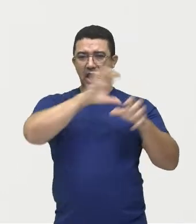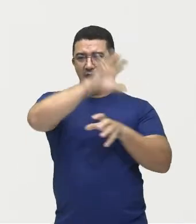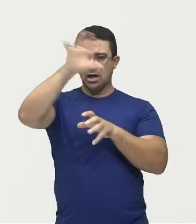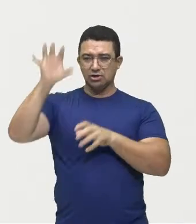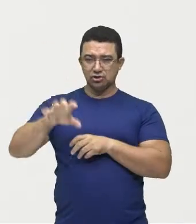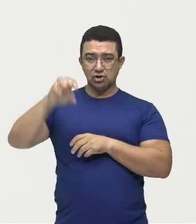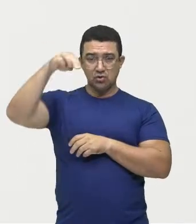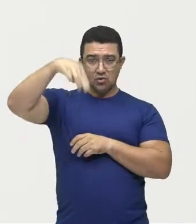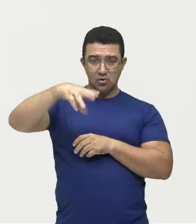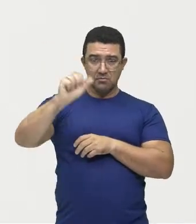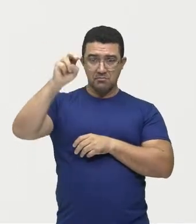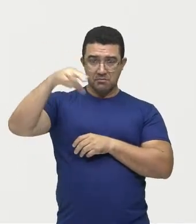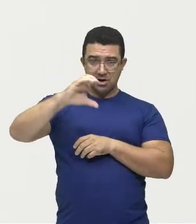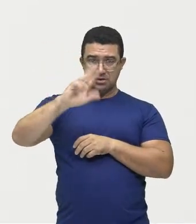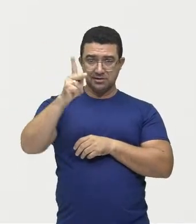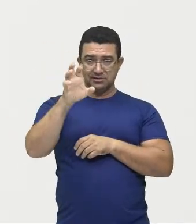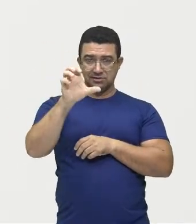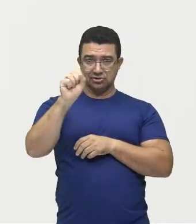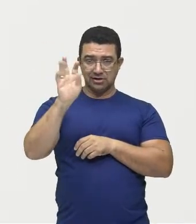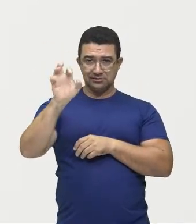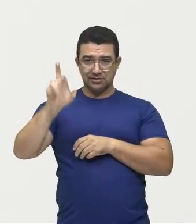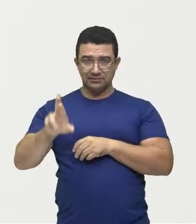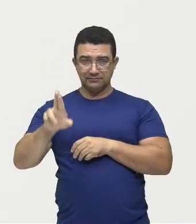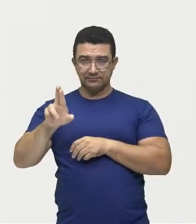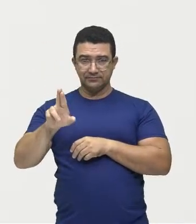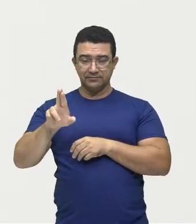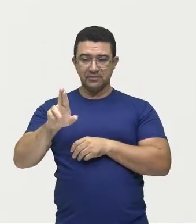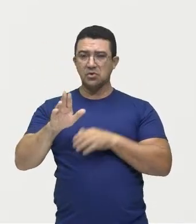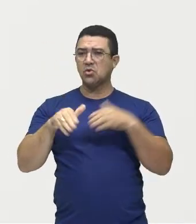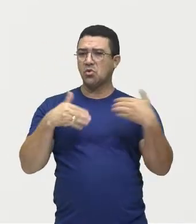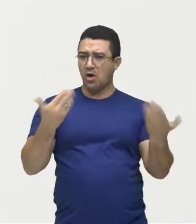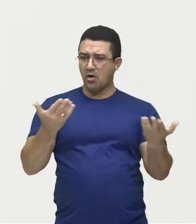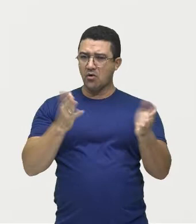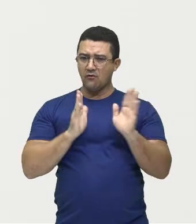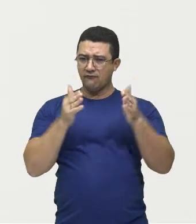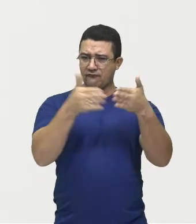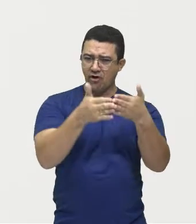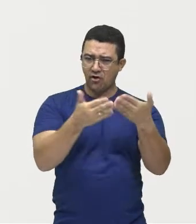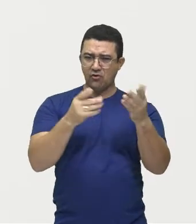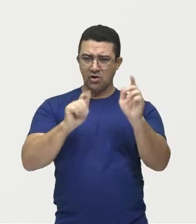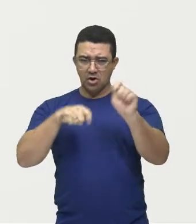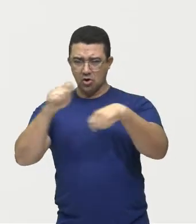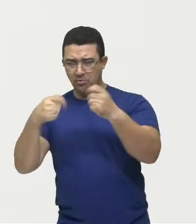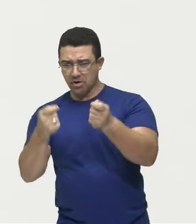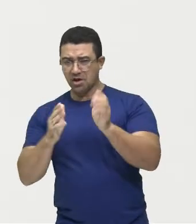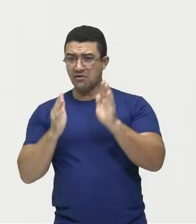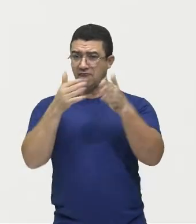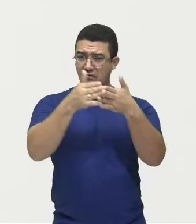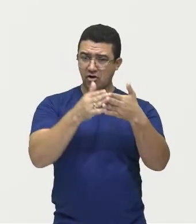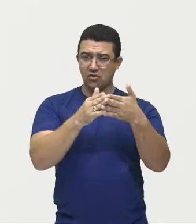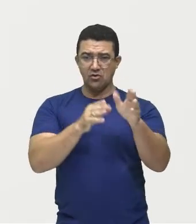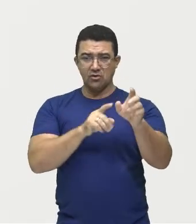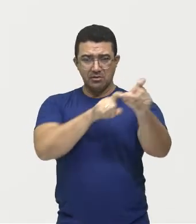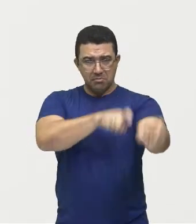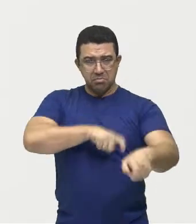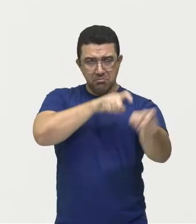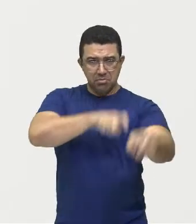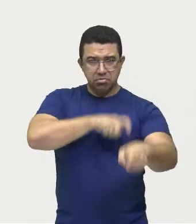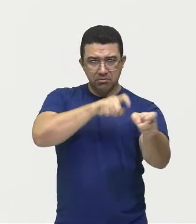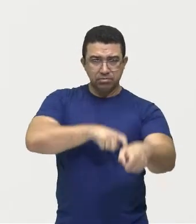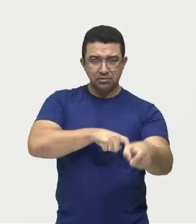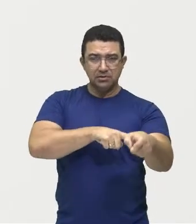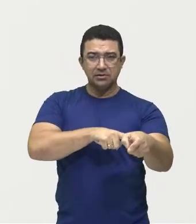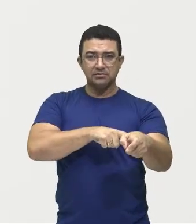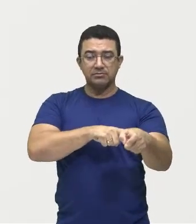industrialização, galerinha? Ou era voltado mais à questão agrária, questão de produção de plantation